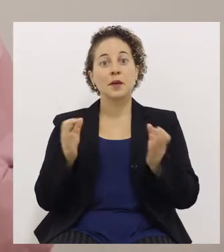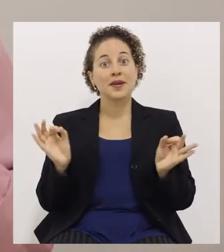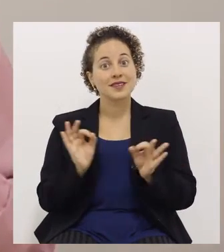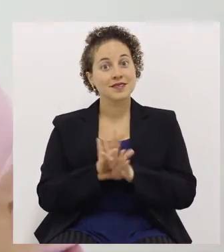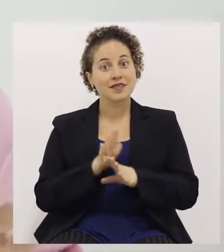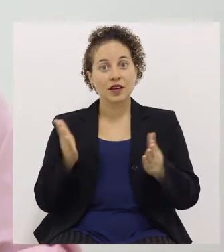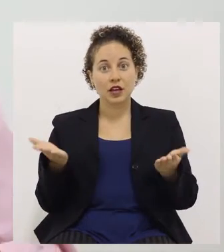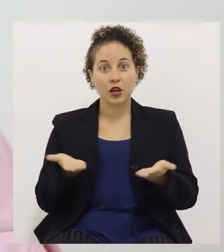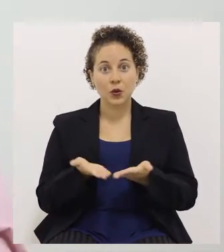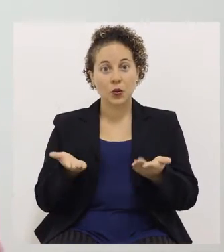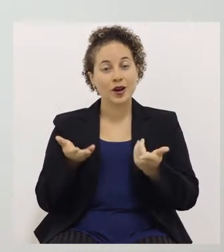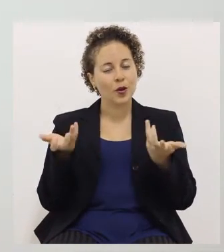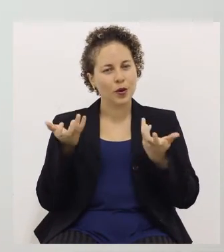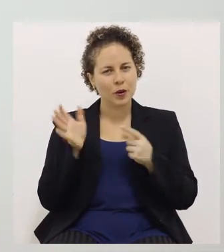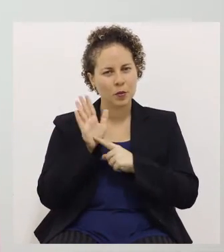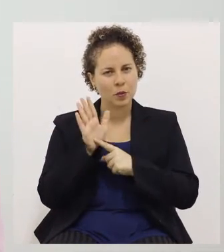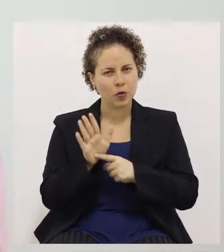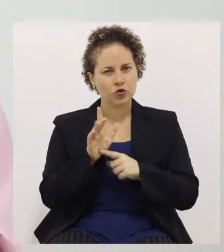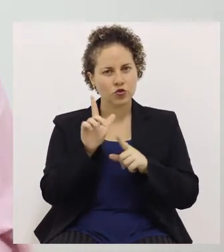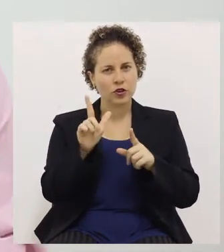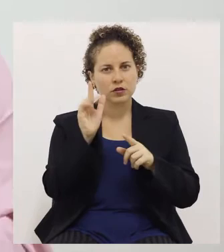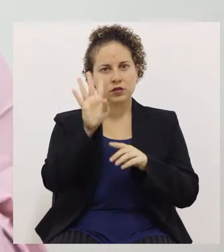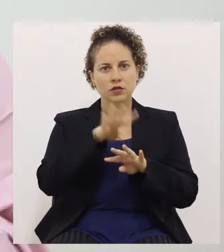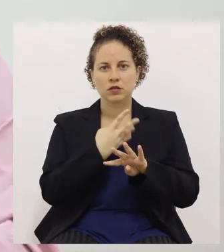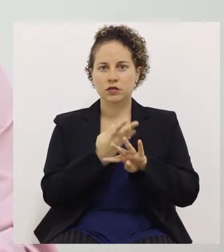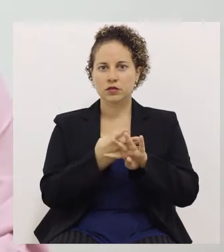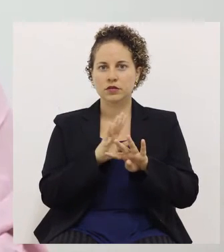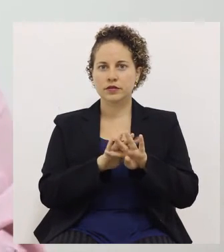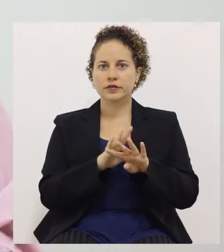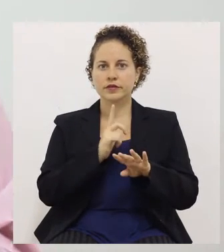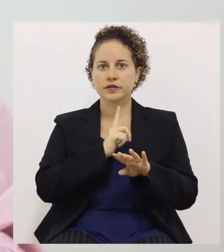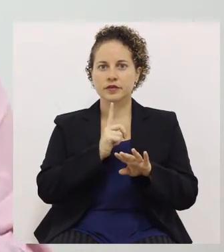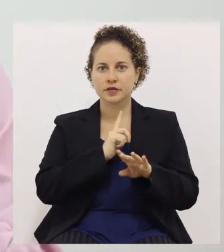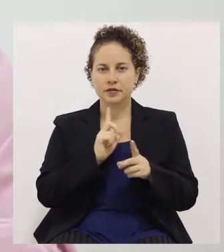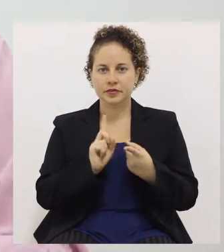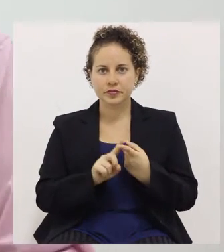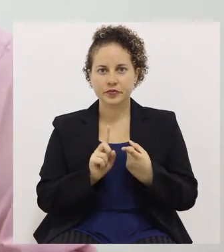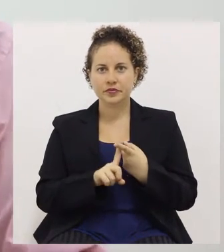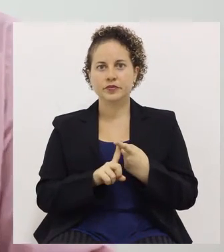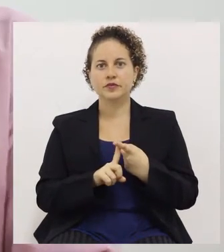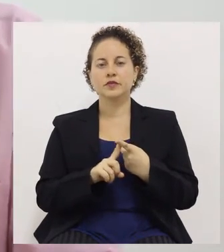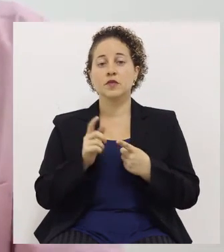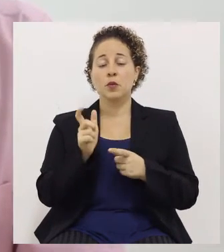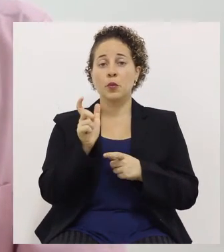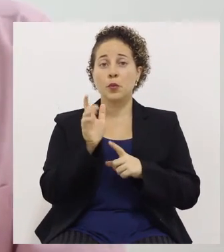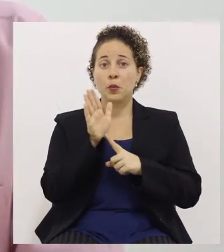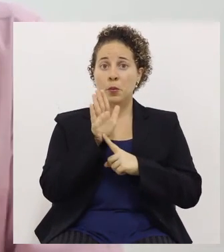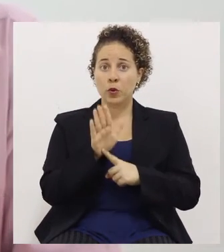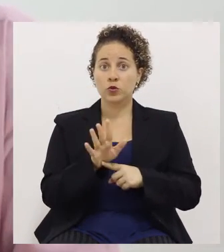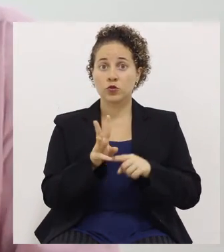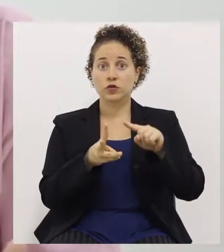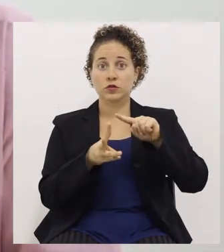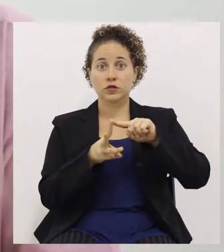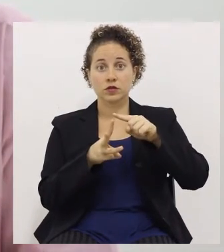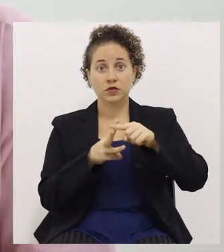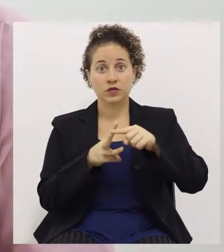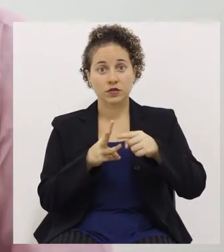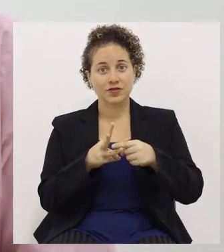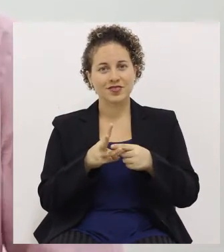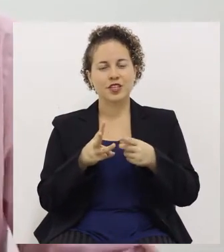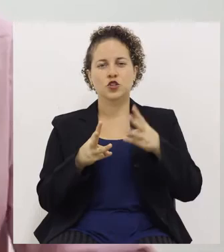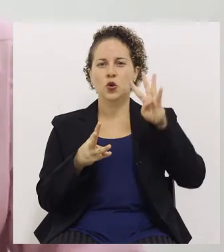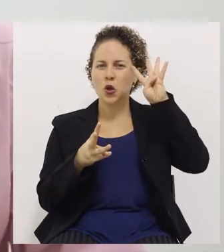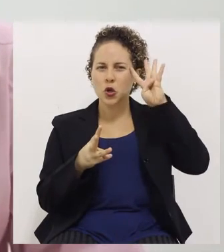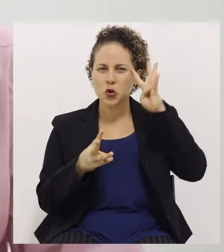Para a gente encerrar, eu quero te mostrar esse slide que eu quero que você acompanhe comigo. Ele vai mostrar para a gente as 3